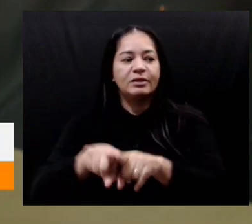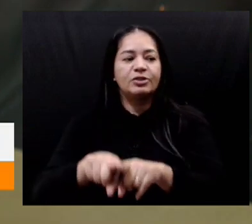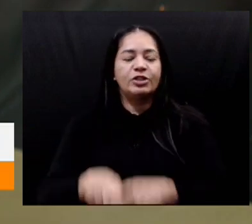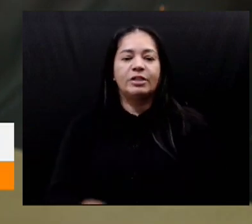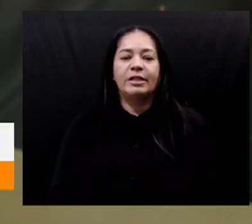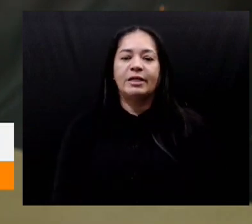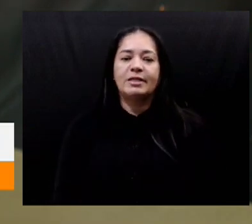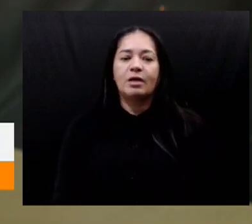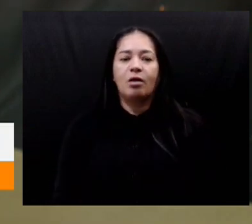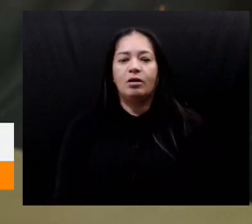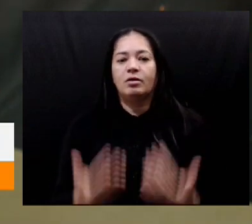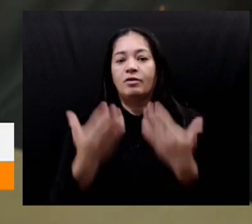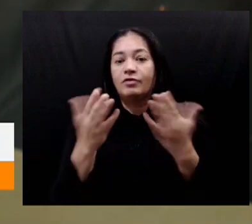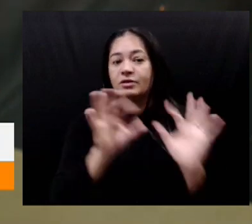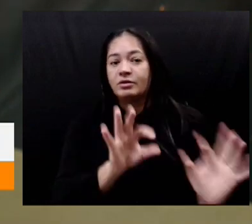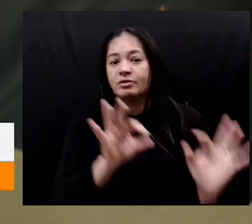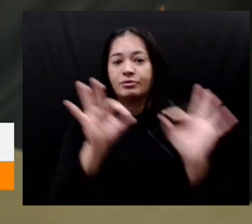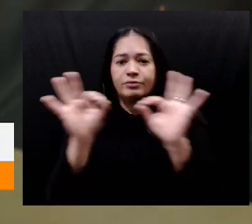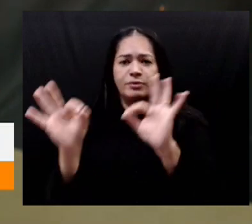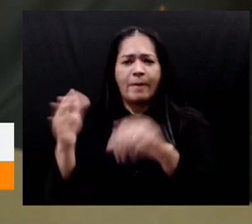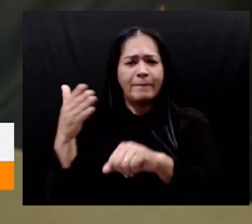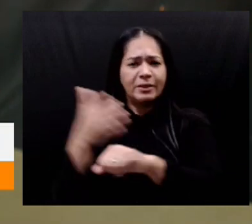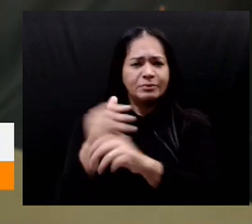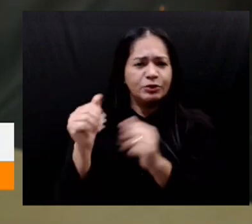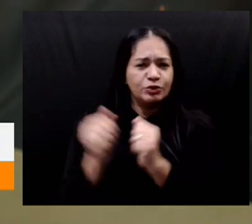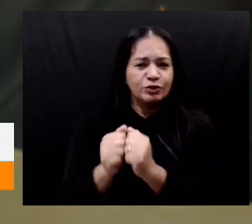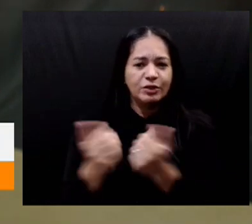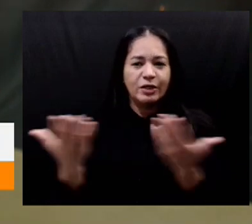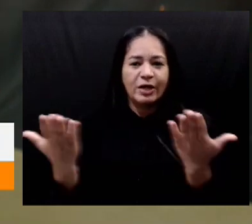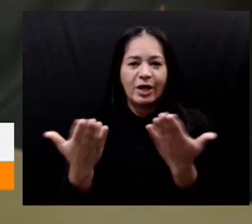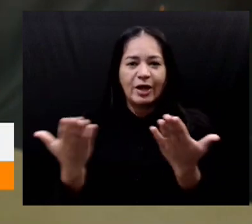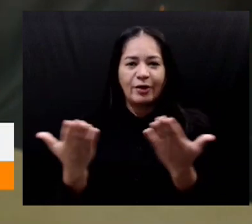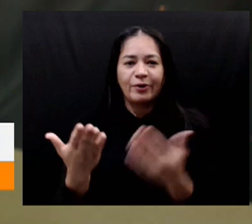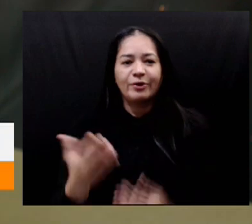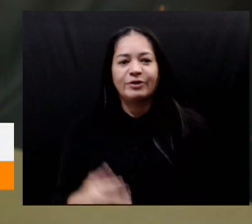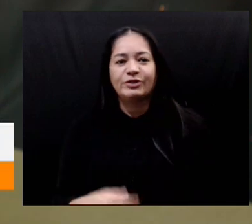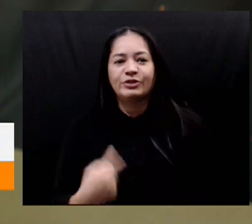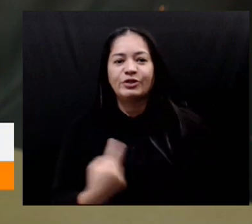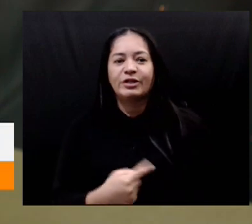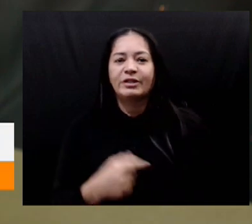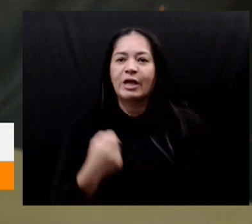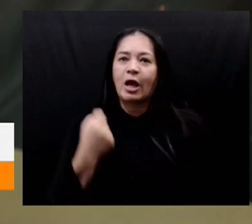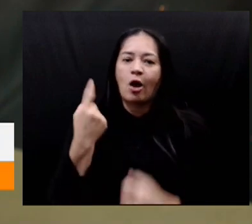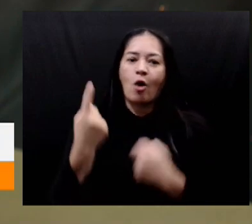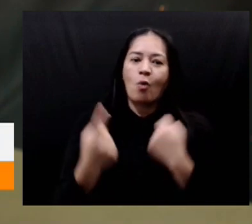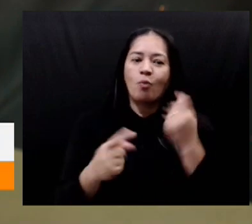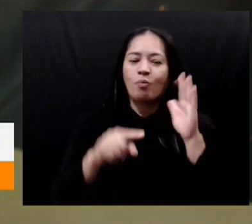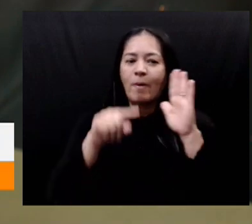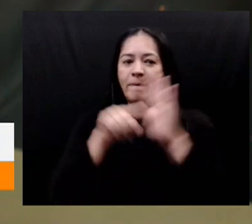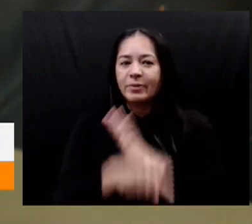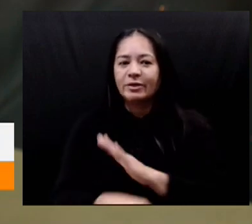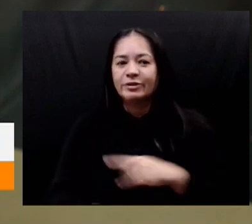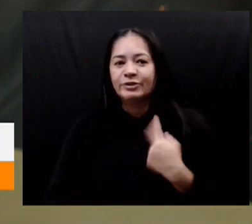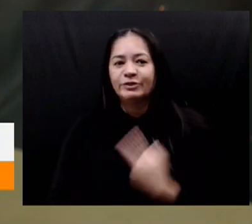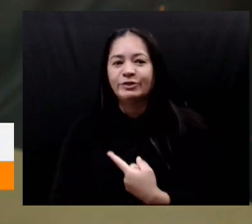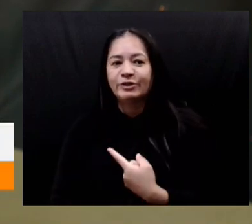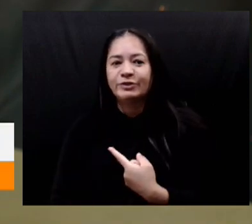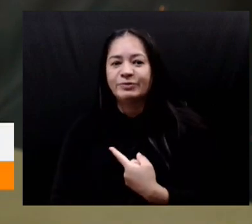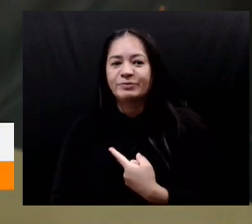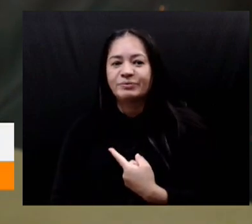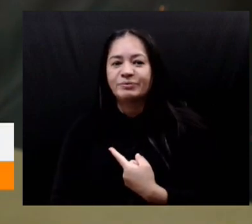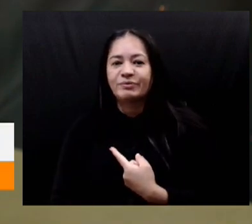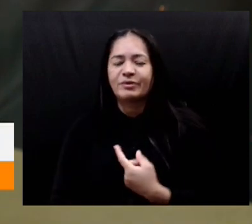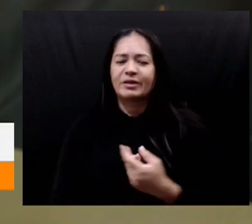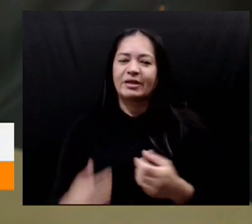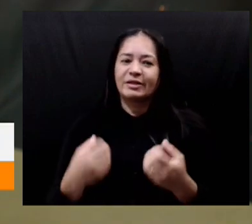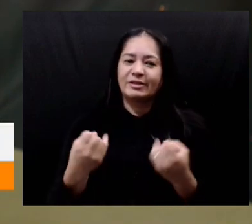participando conosco. Agora, 8h35, a gente tem algumas perguntas e nós vamos falar com as